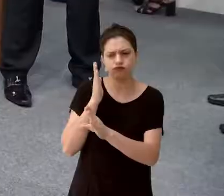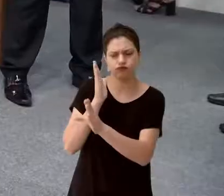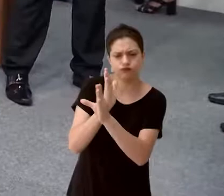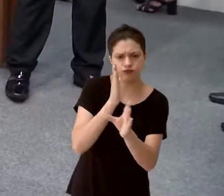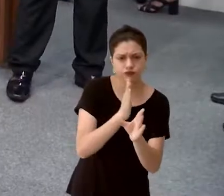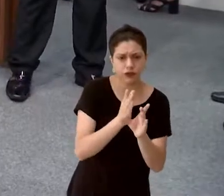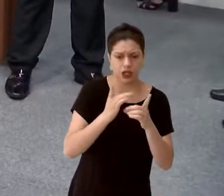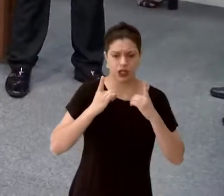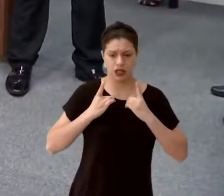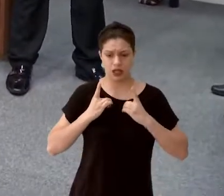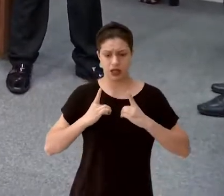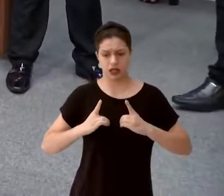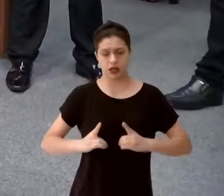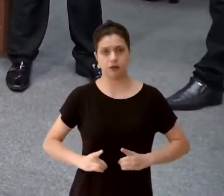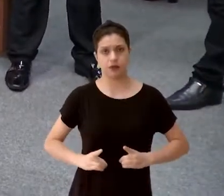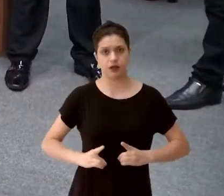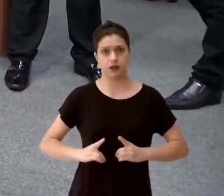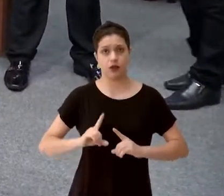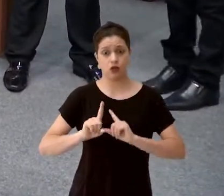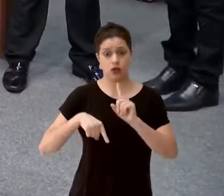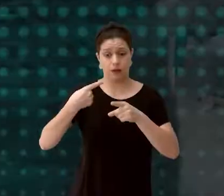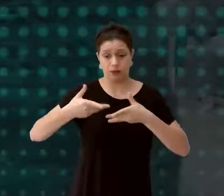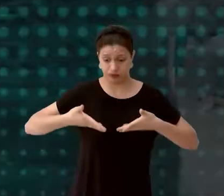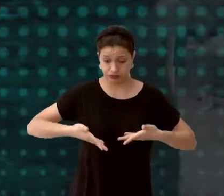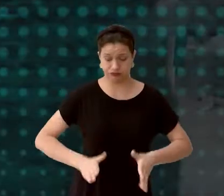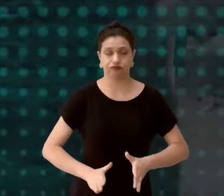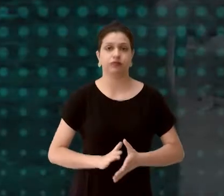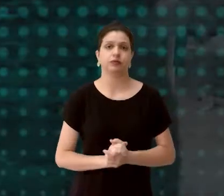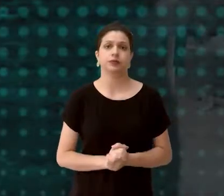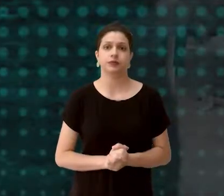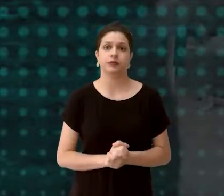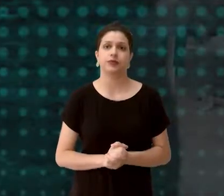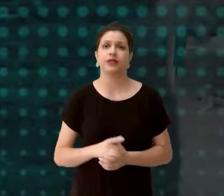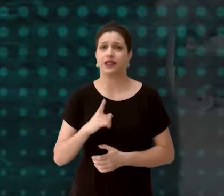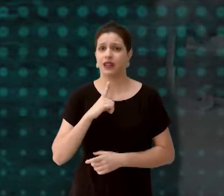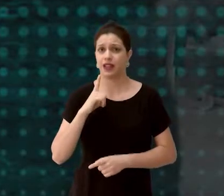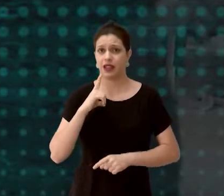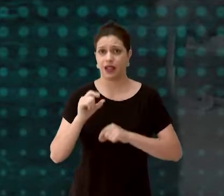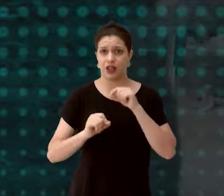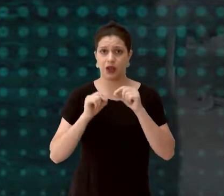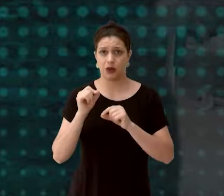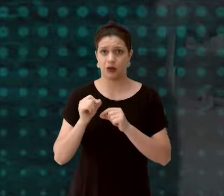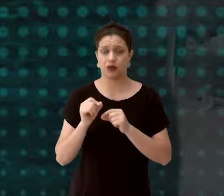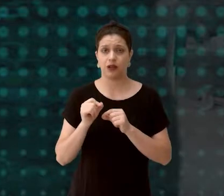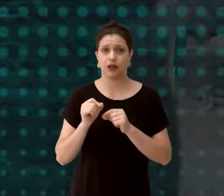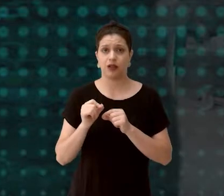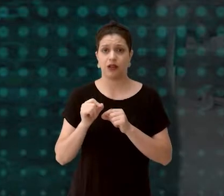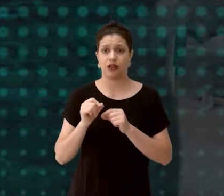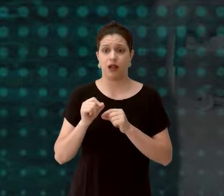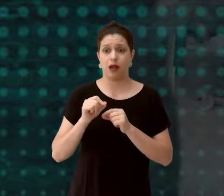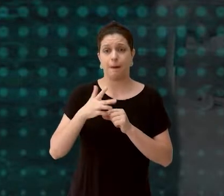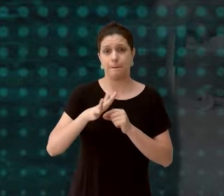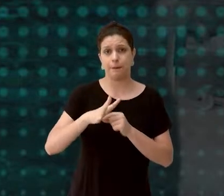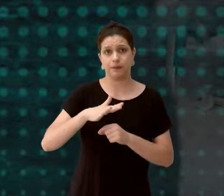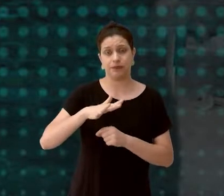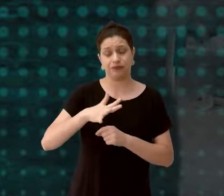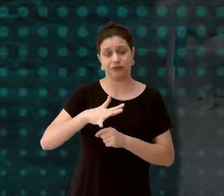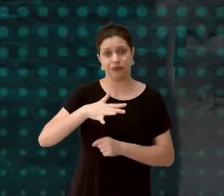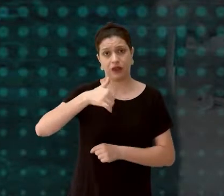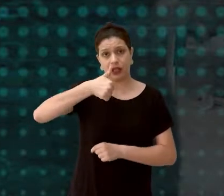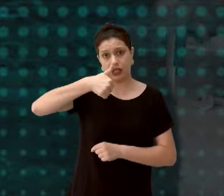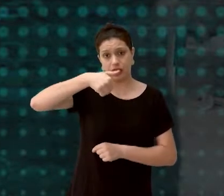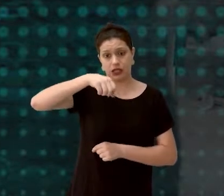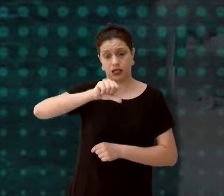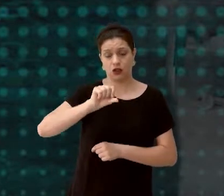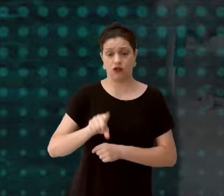diagnóstico e tratamento da depressão pós-parto, que em países de baixa renda, a média de casos de depressão pós-parto é